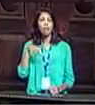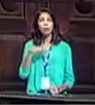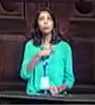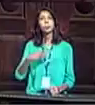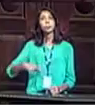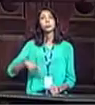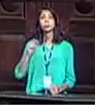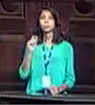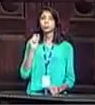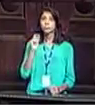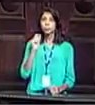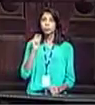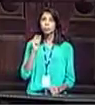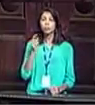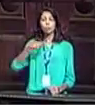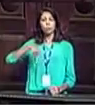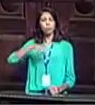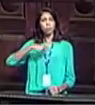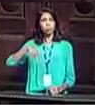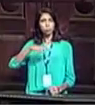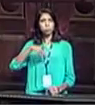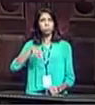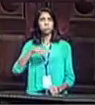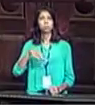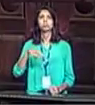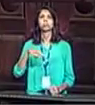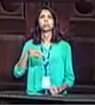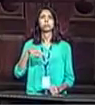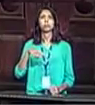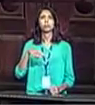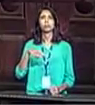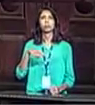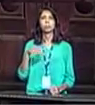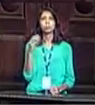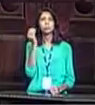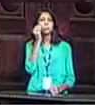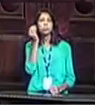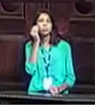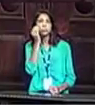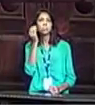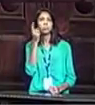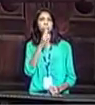presidente, como nós vamos preservar